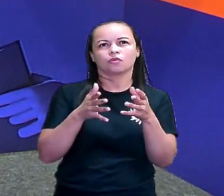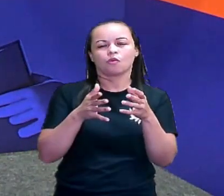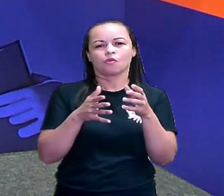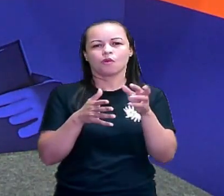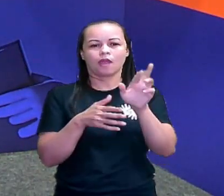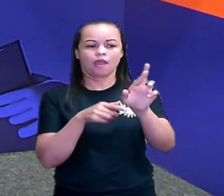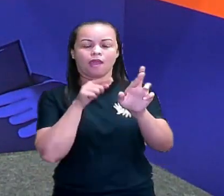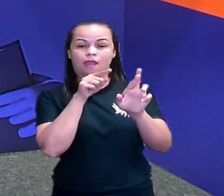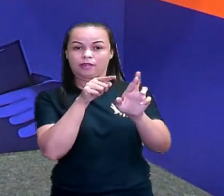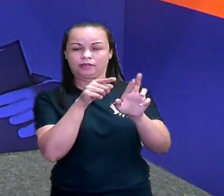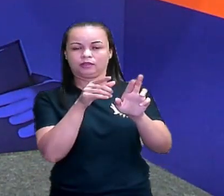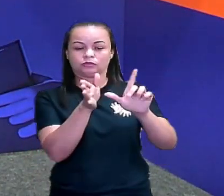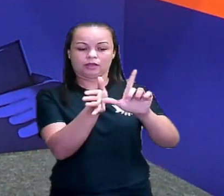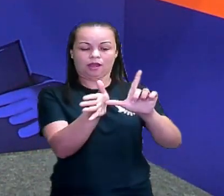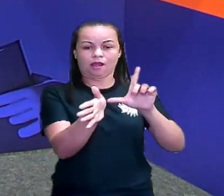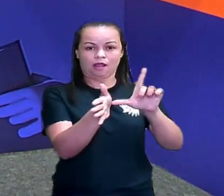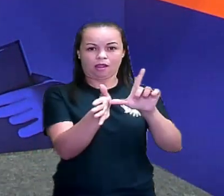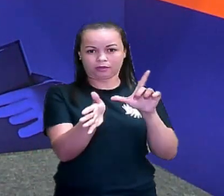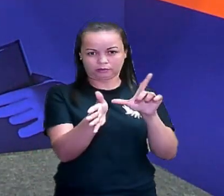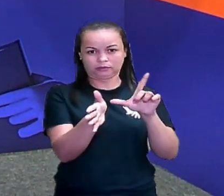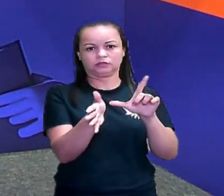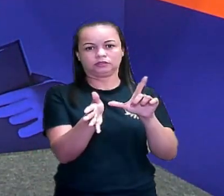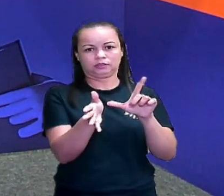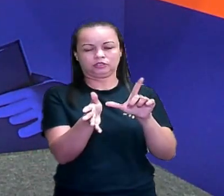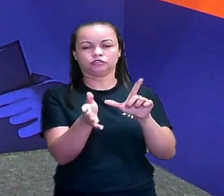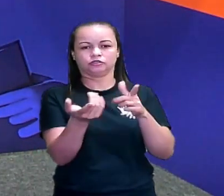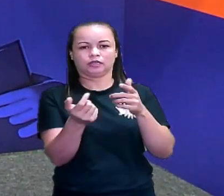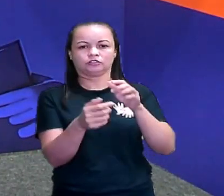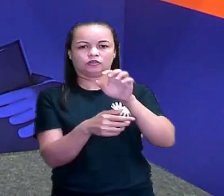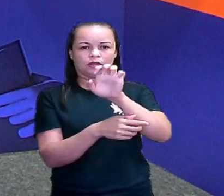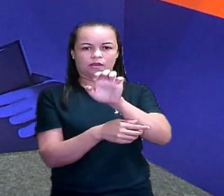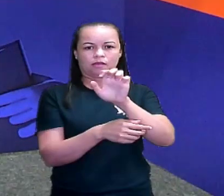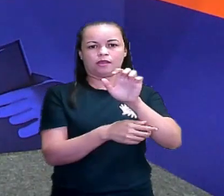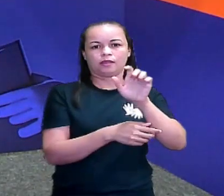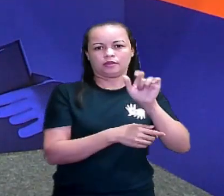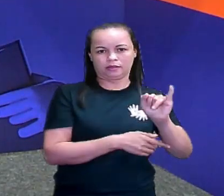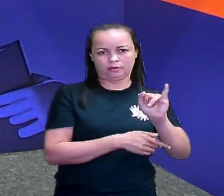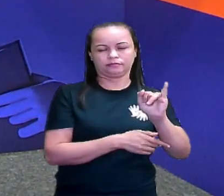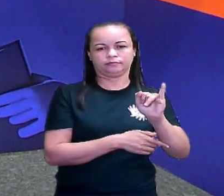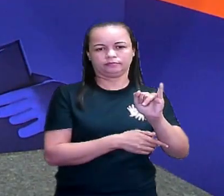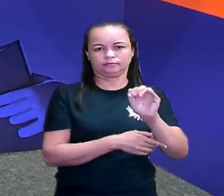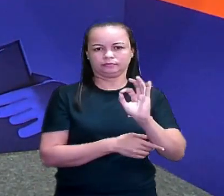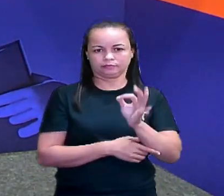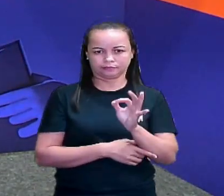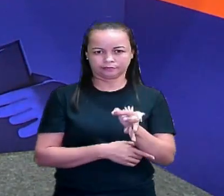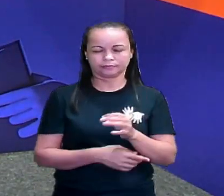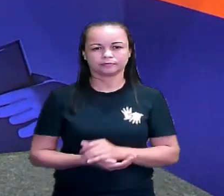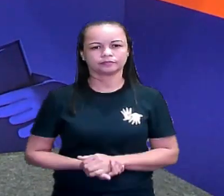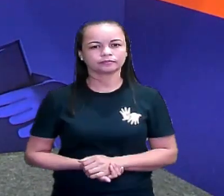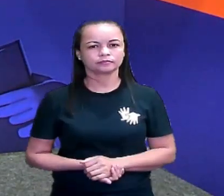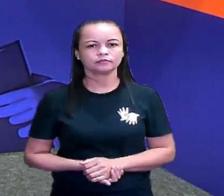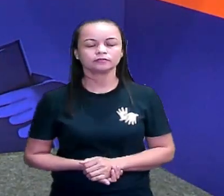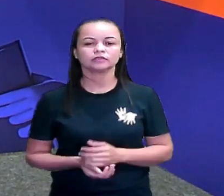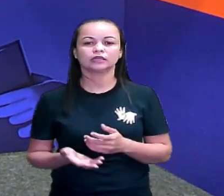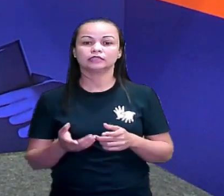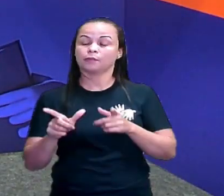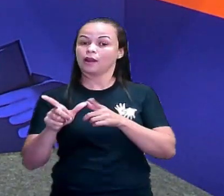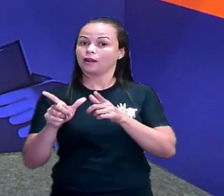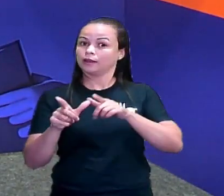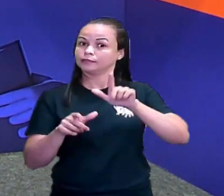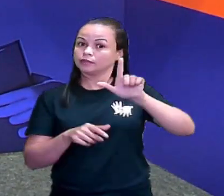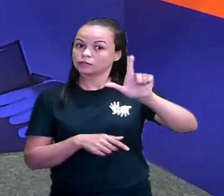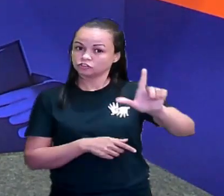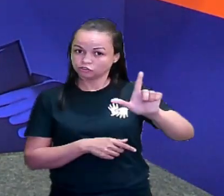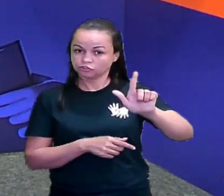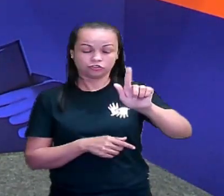ela está antes das vogais E e I, tá certo? Isso é para a letra G,